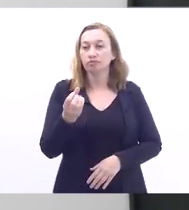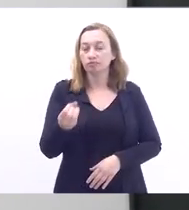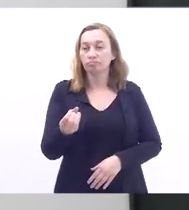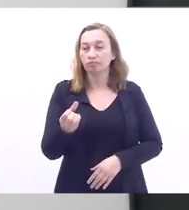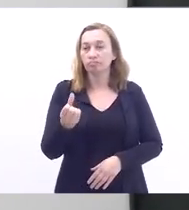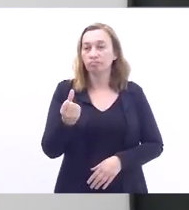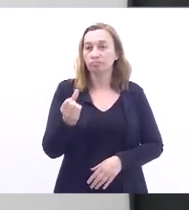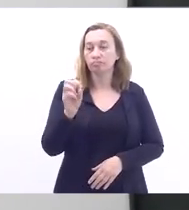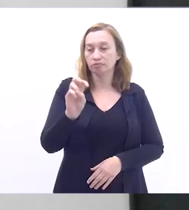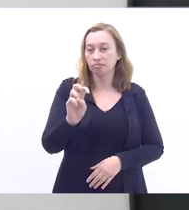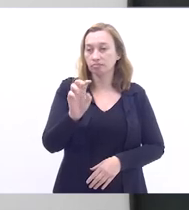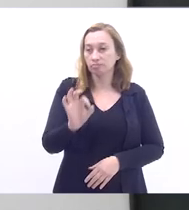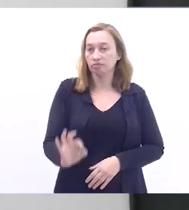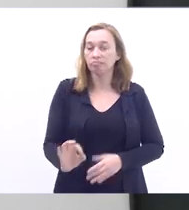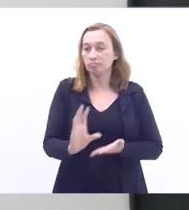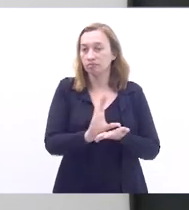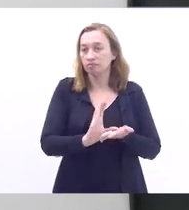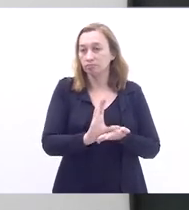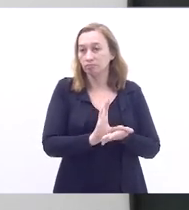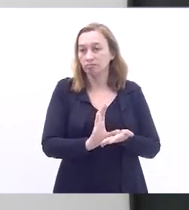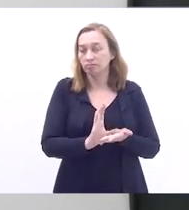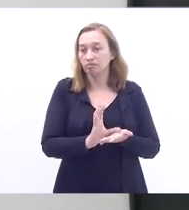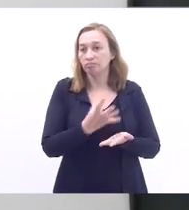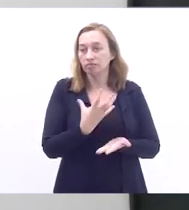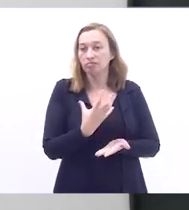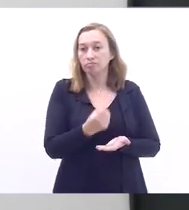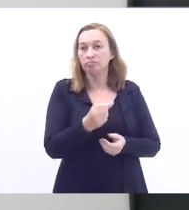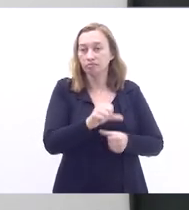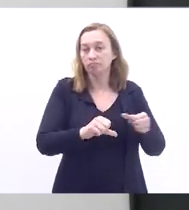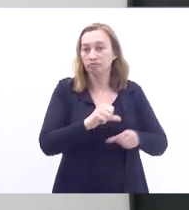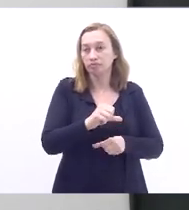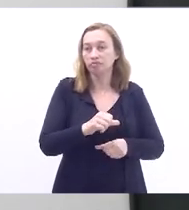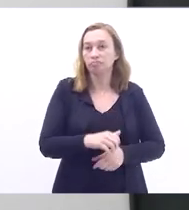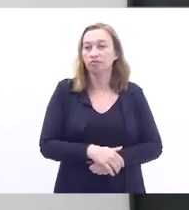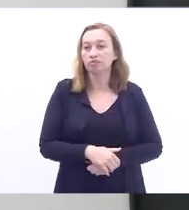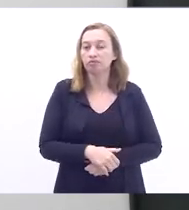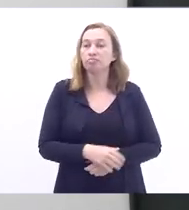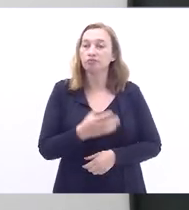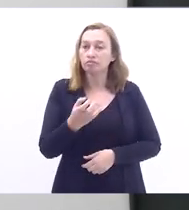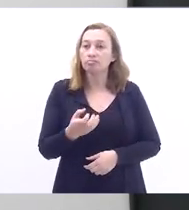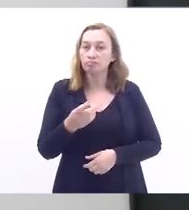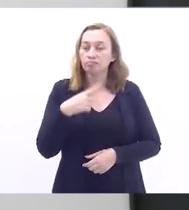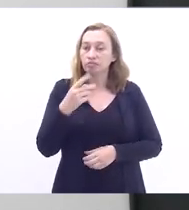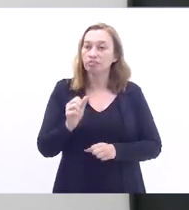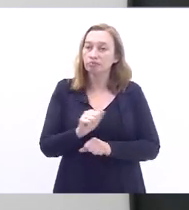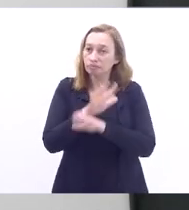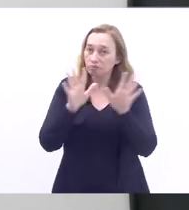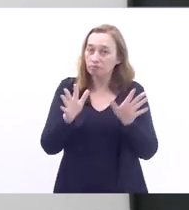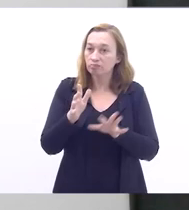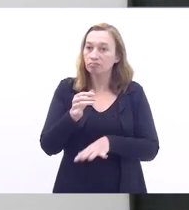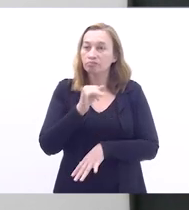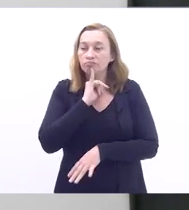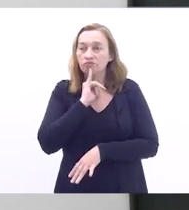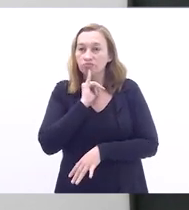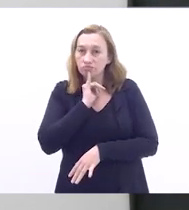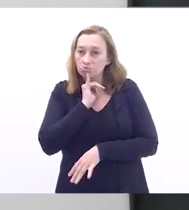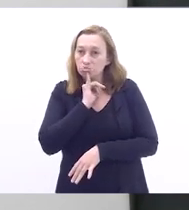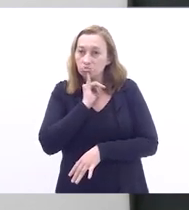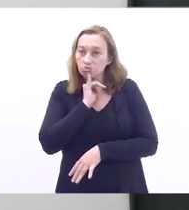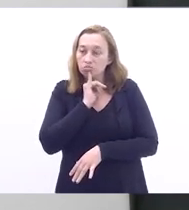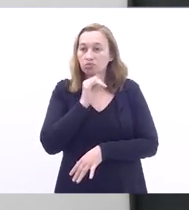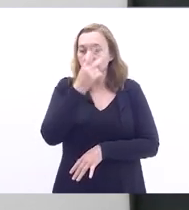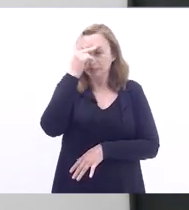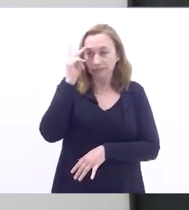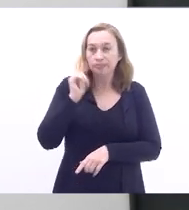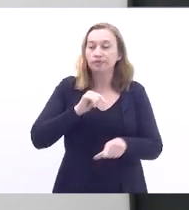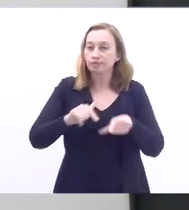ou 65 por cento do Conselho era favorável essa mudança quero aqui deixar claro que é muito triste o que a